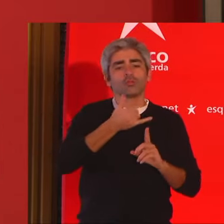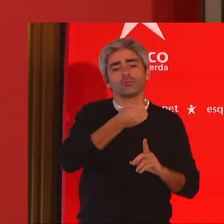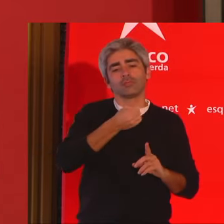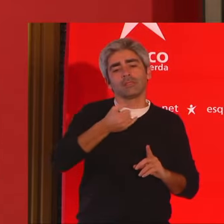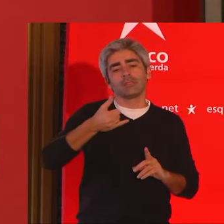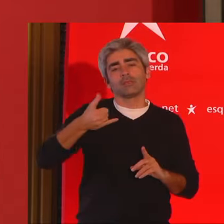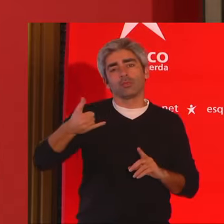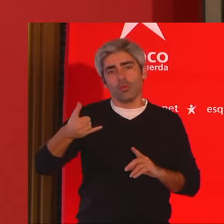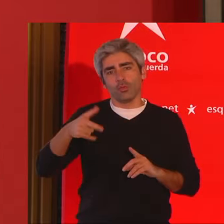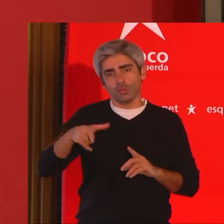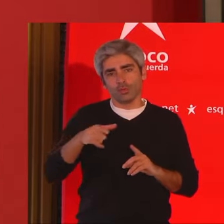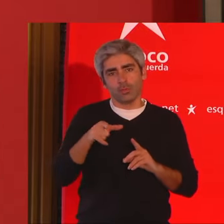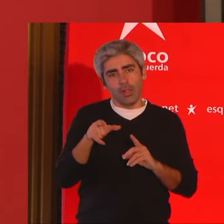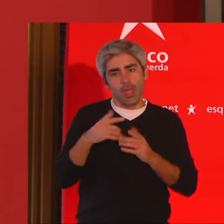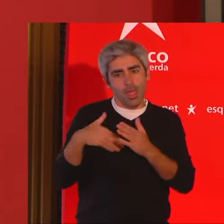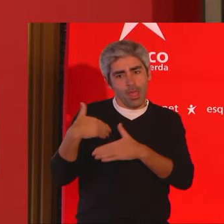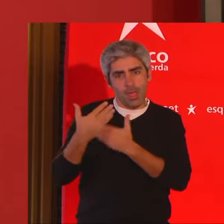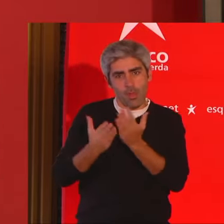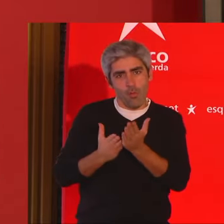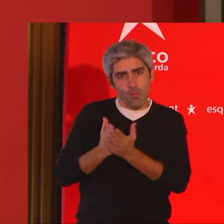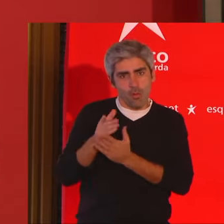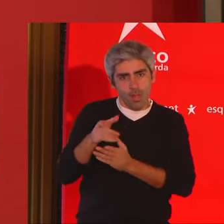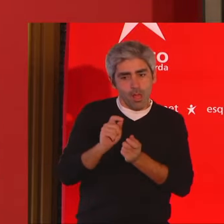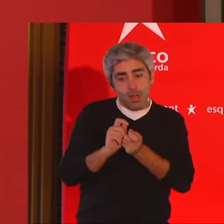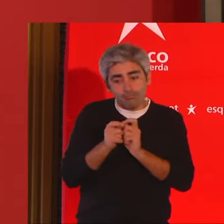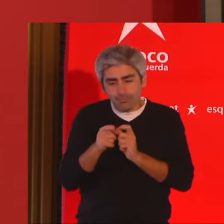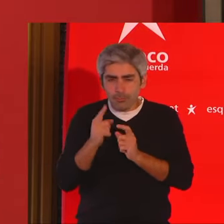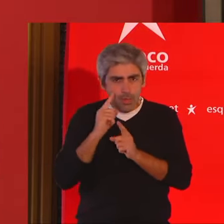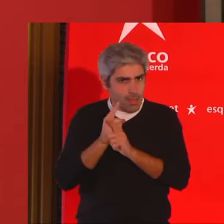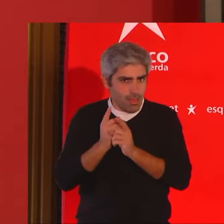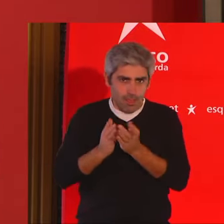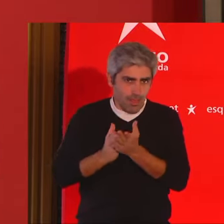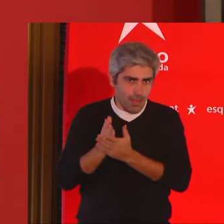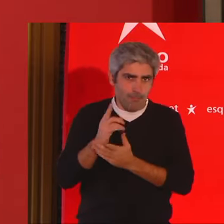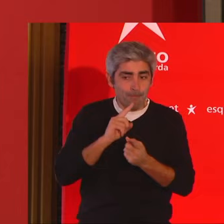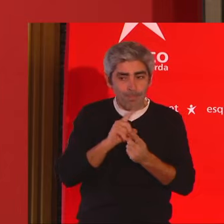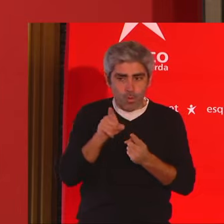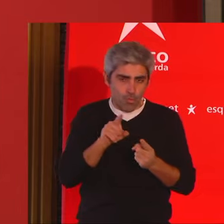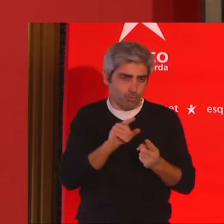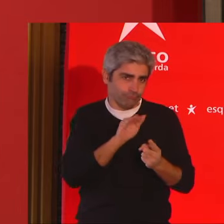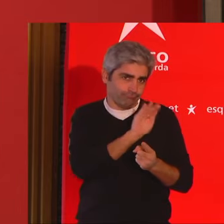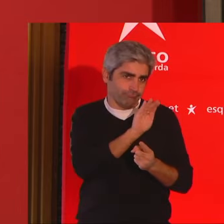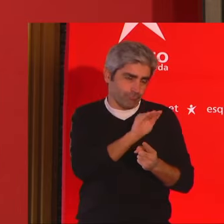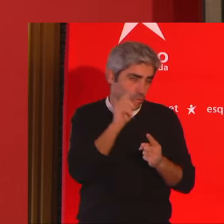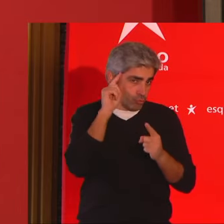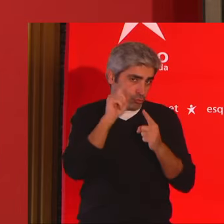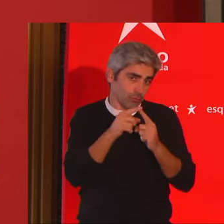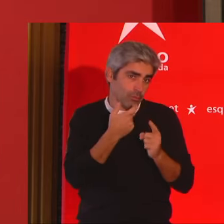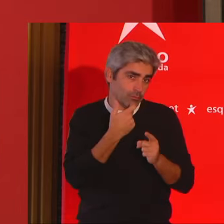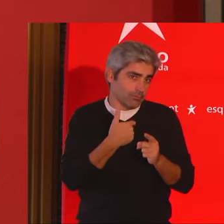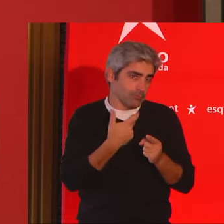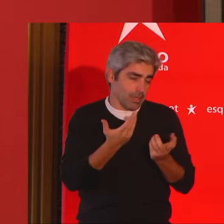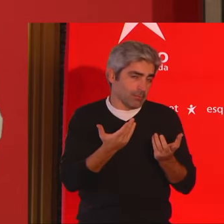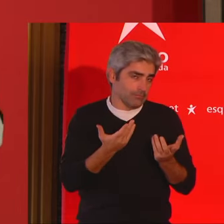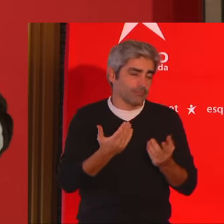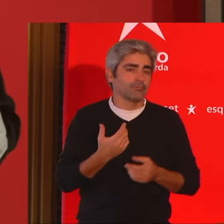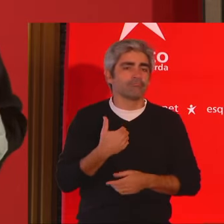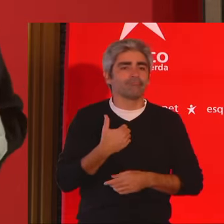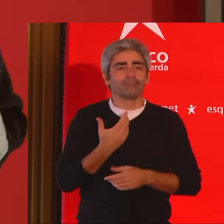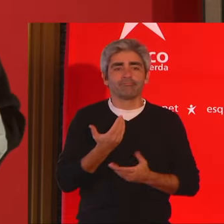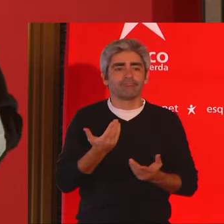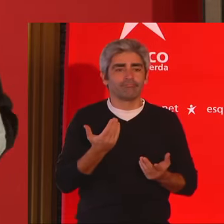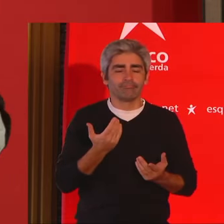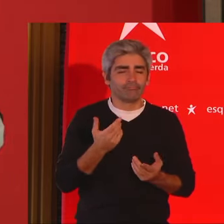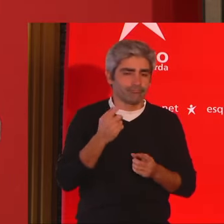resto, revisto, e é nessa sequência disso que estas perguntas foram feitas. Mas eu peço-me também